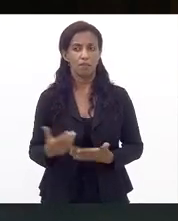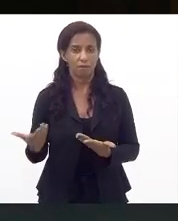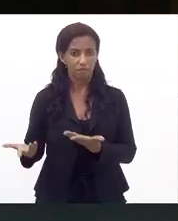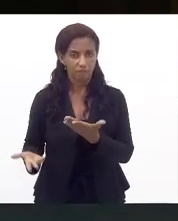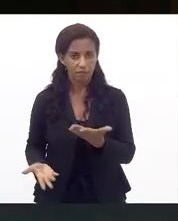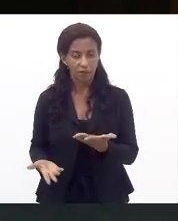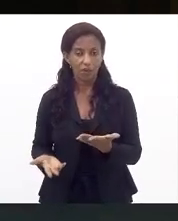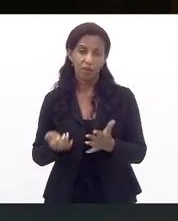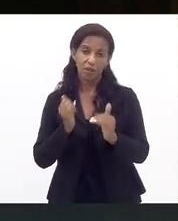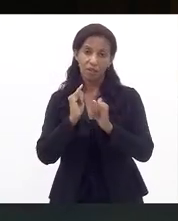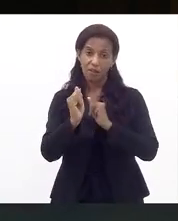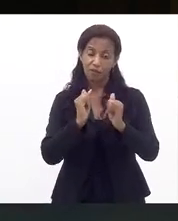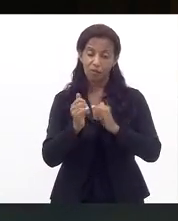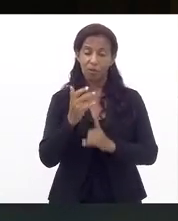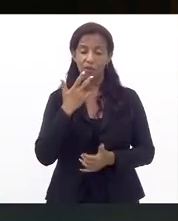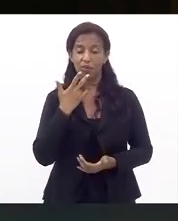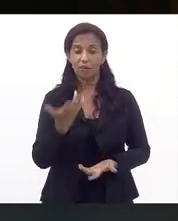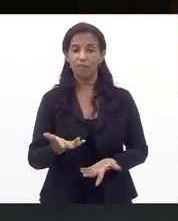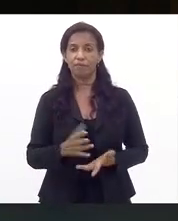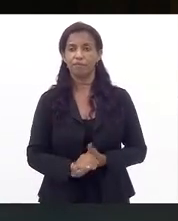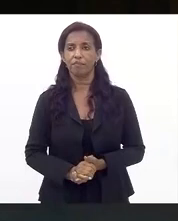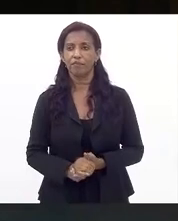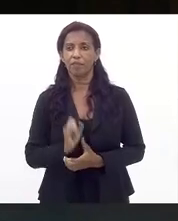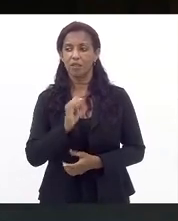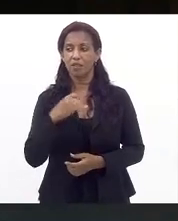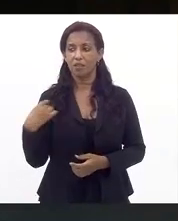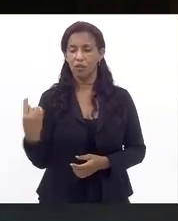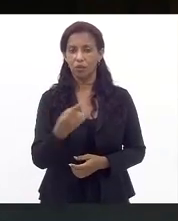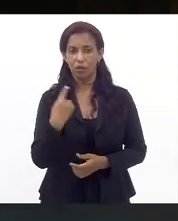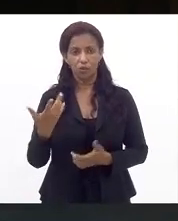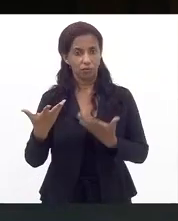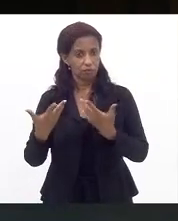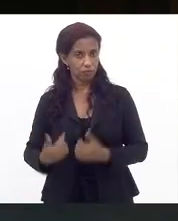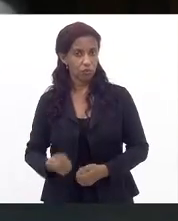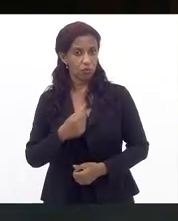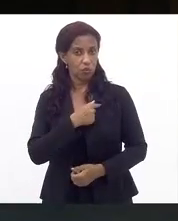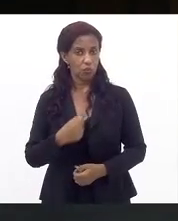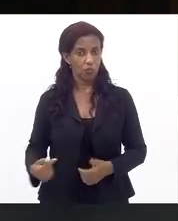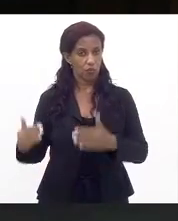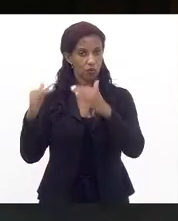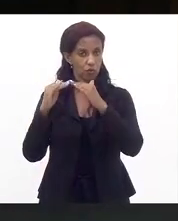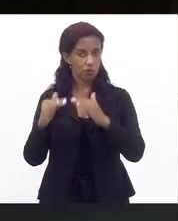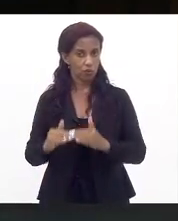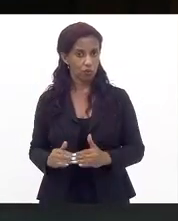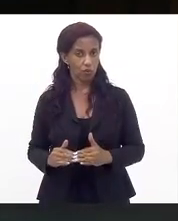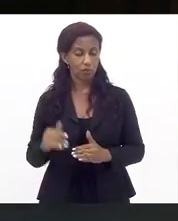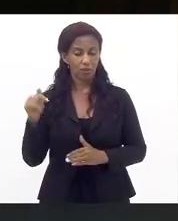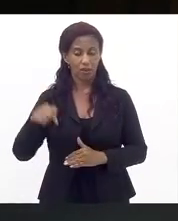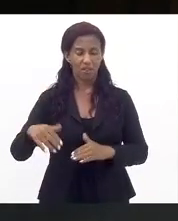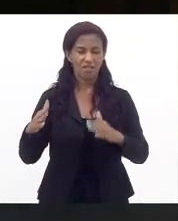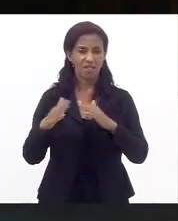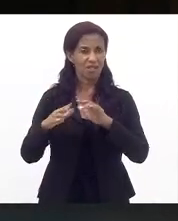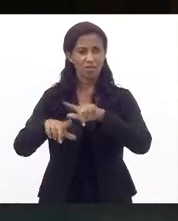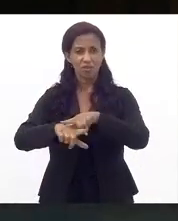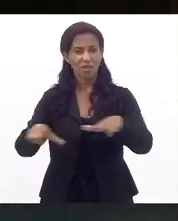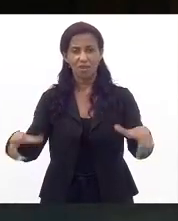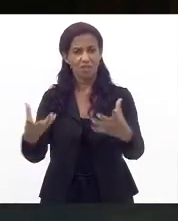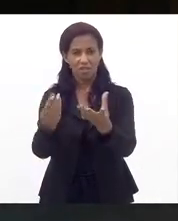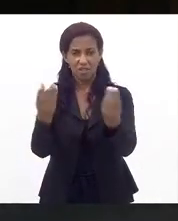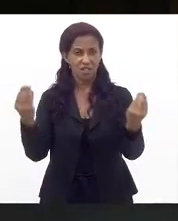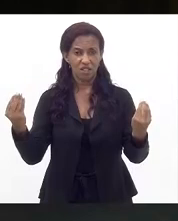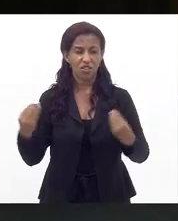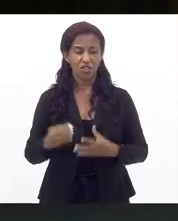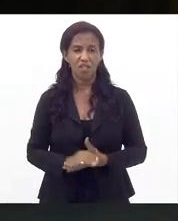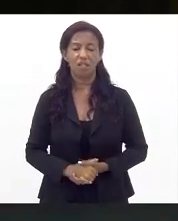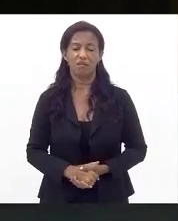é o dado que eu queria desse se nós não fossemos um governo de acordo essa casa estaria louco não estariam vazios aqui tá